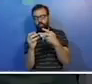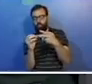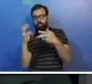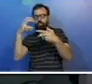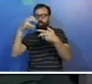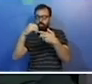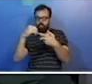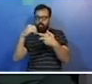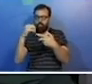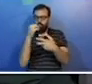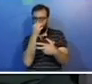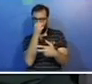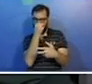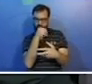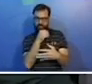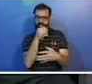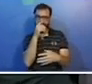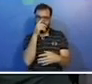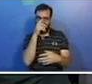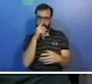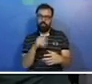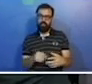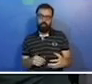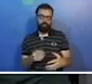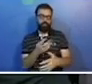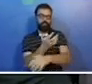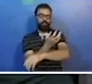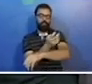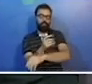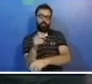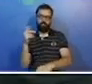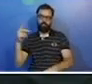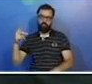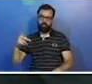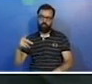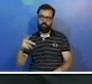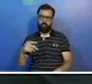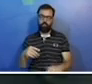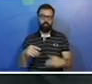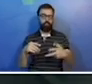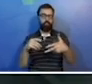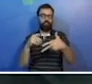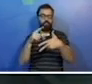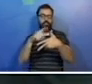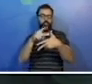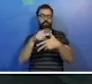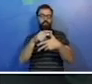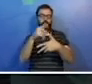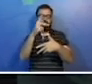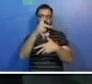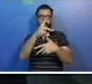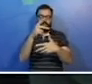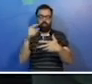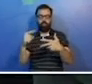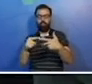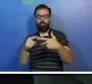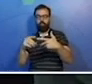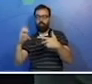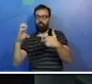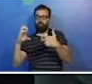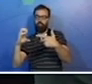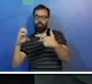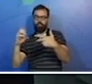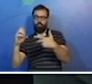formar aqui. Produtor, o nosso pasto. Consumidor primário, coelho.